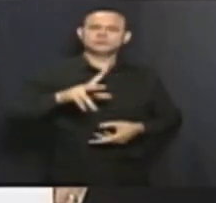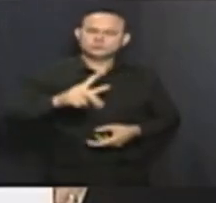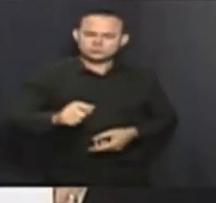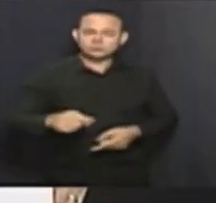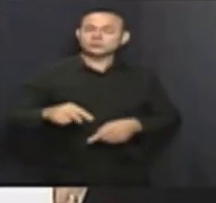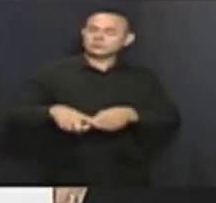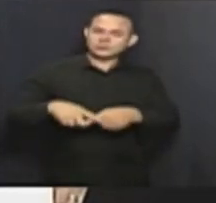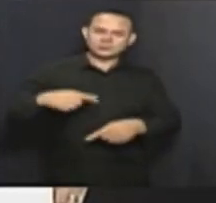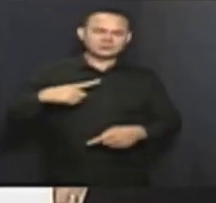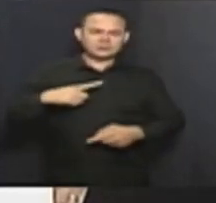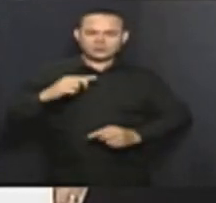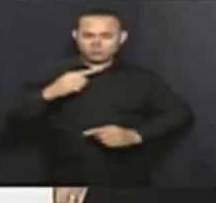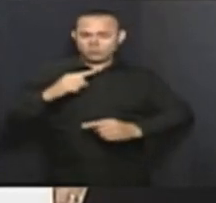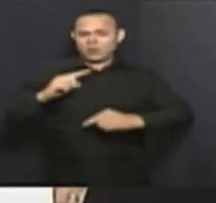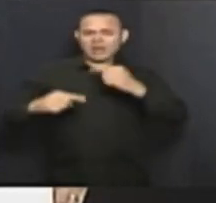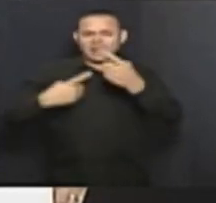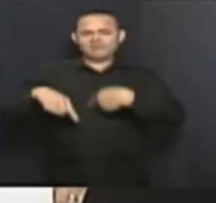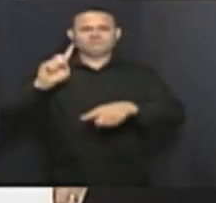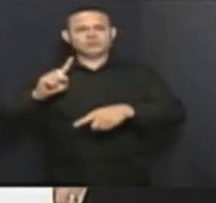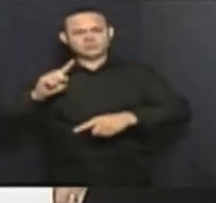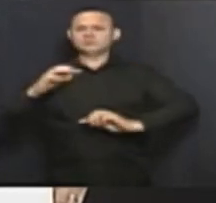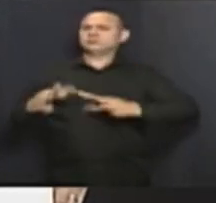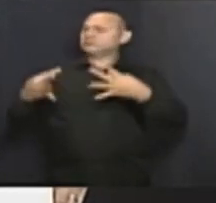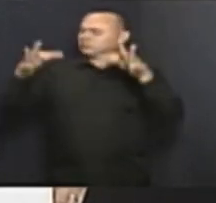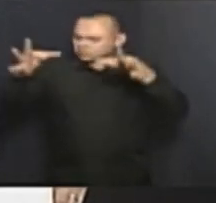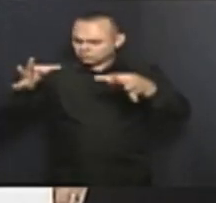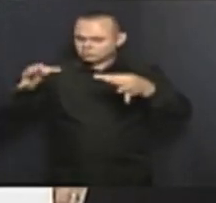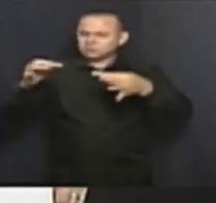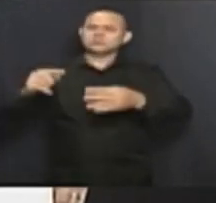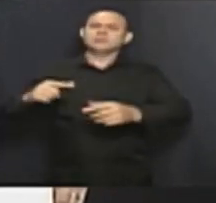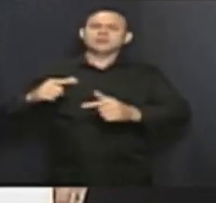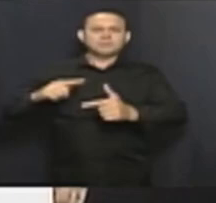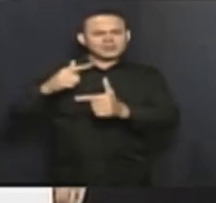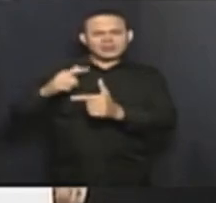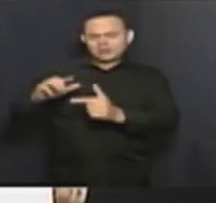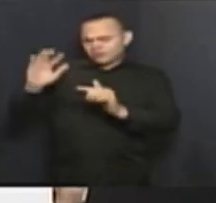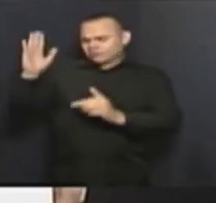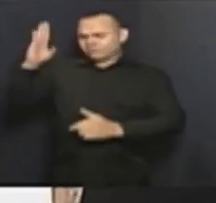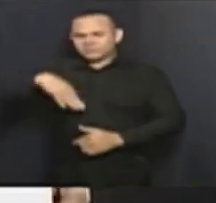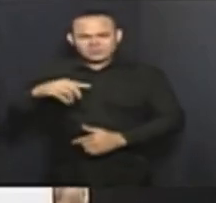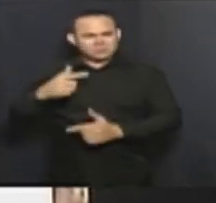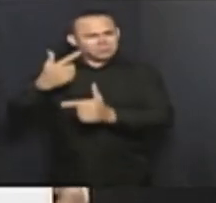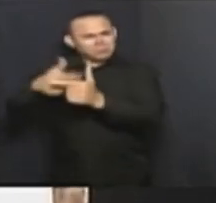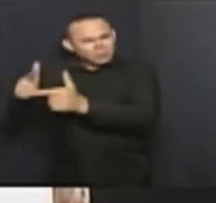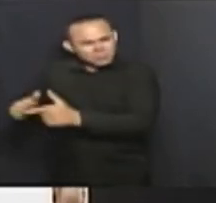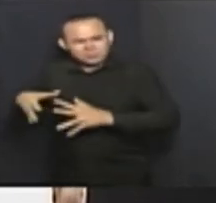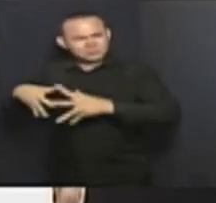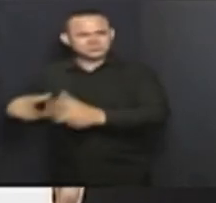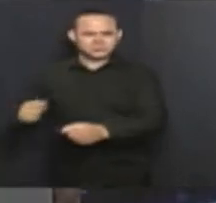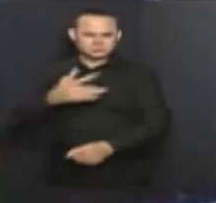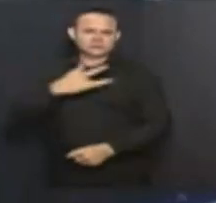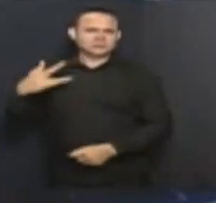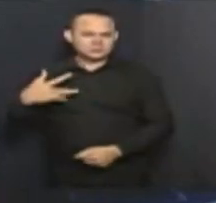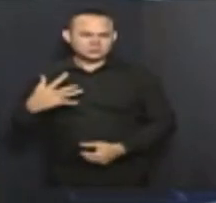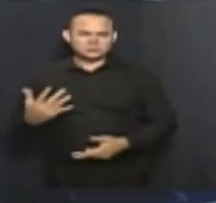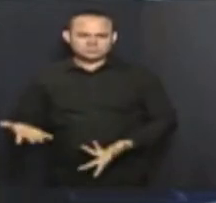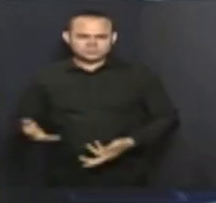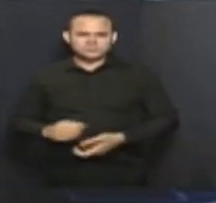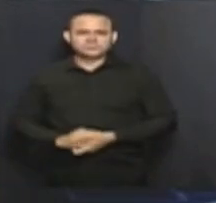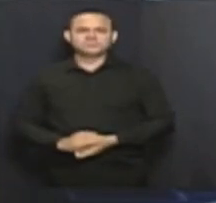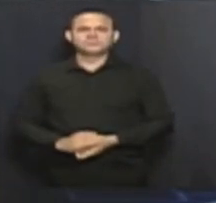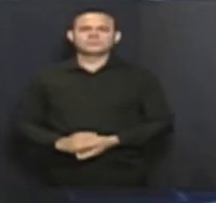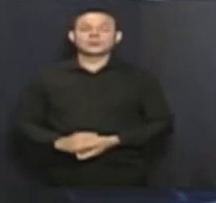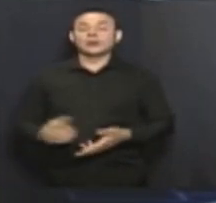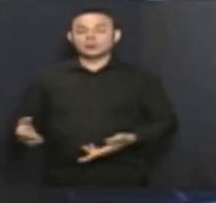num avanço tecnológico para resolver o problema do cidadão no seu atendimento de saúde candidato